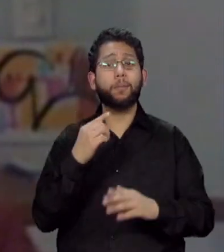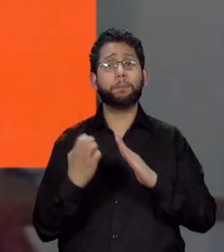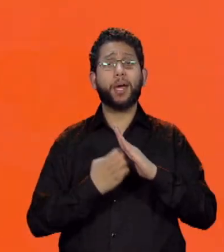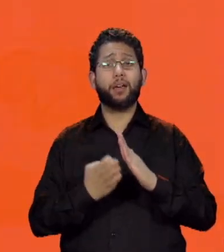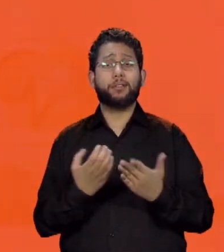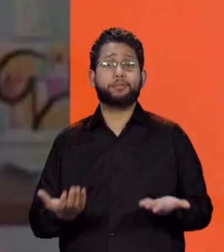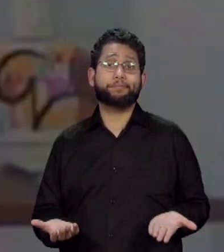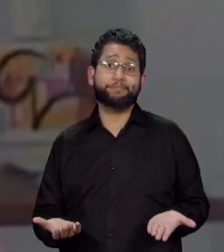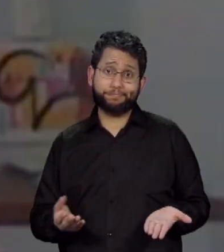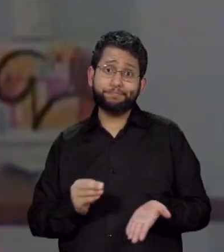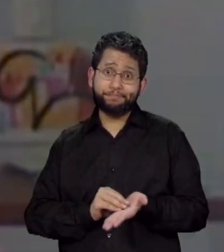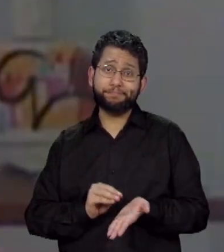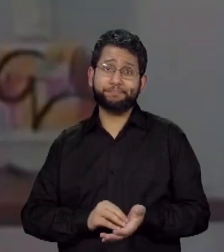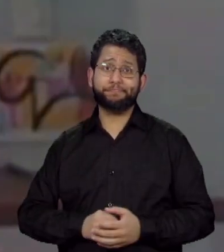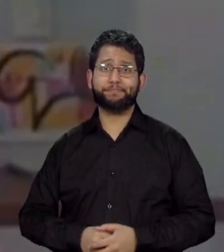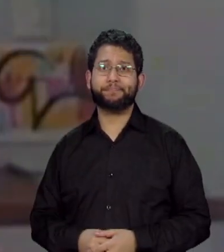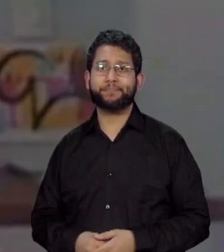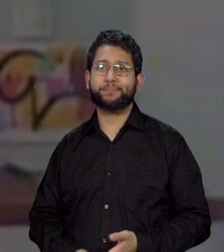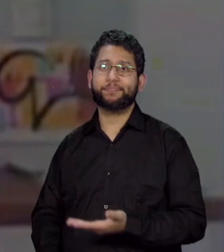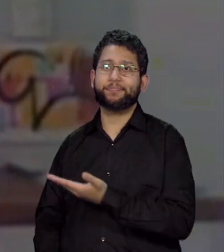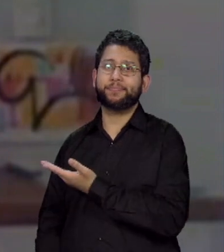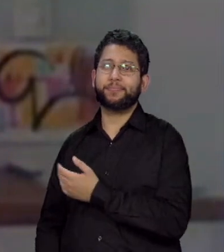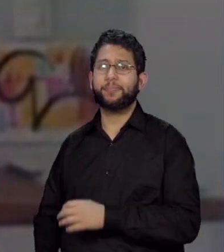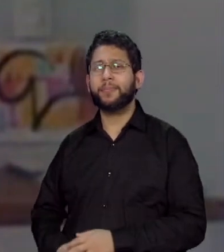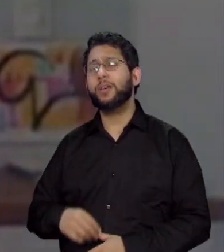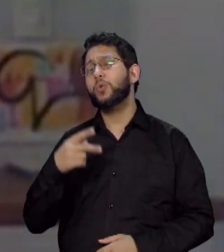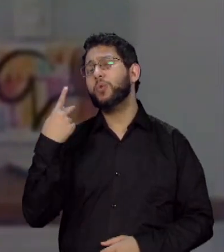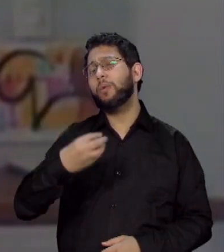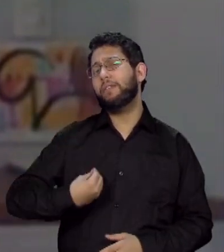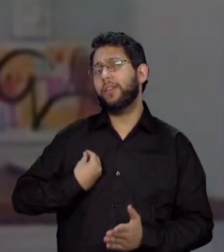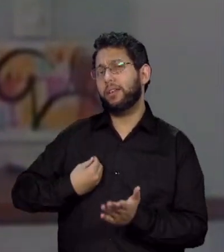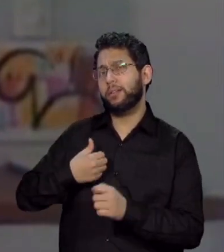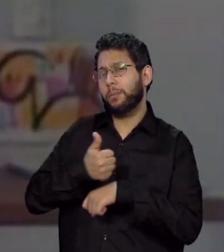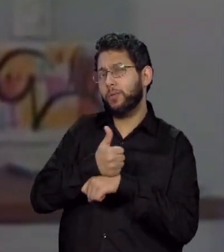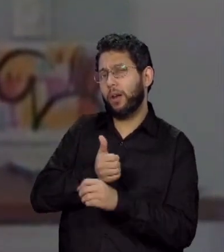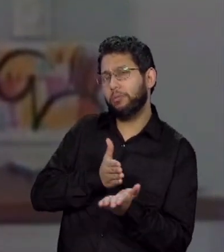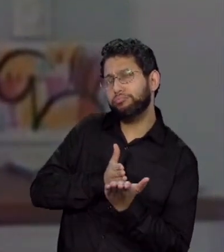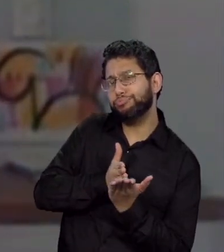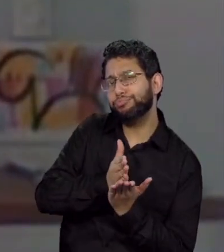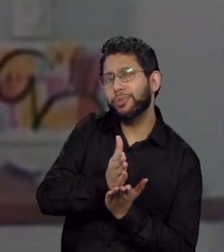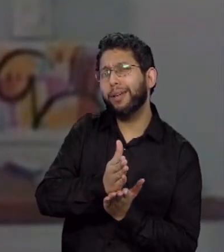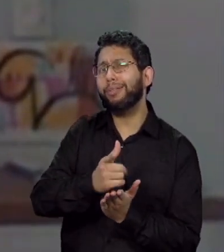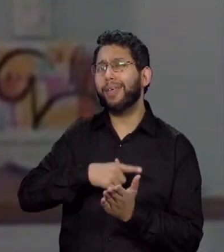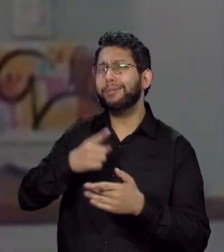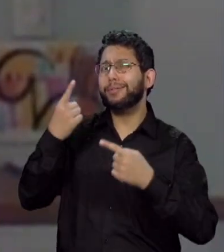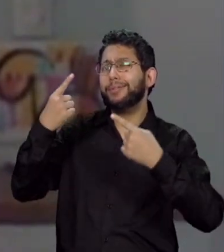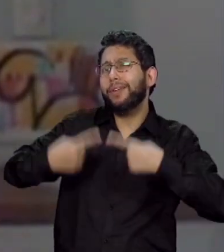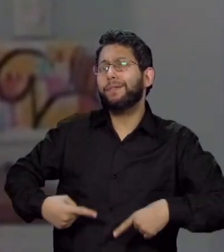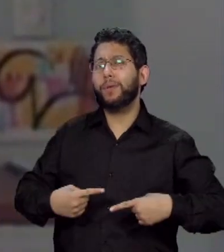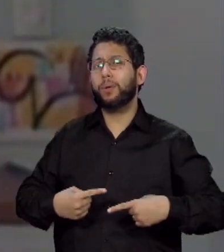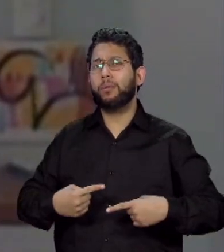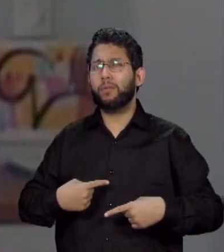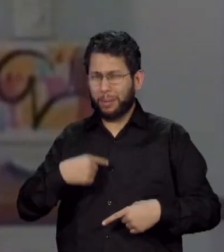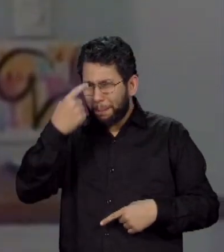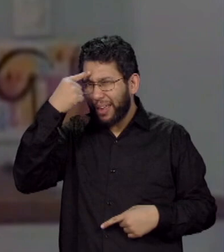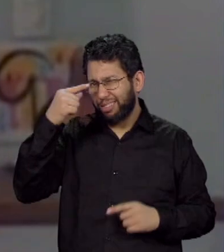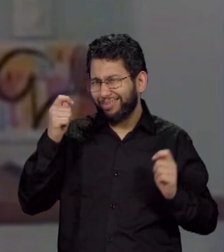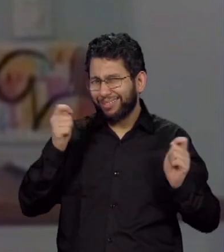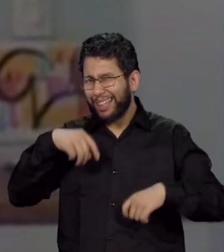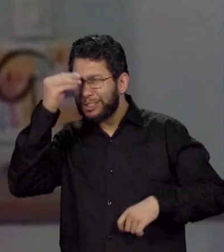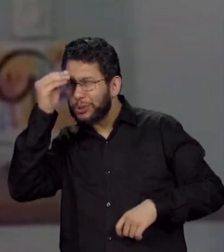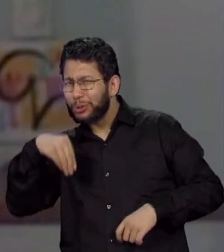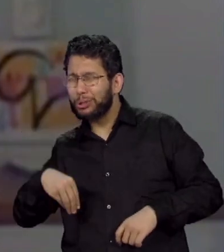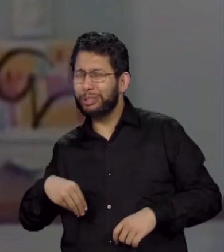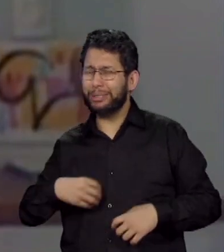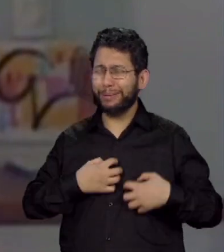né? Pergunta feita por @Conculture. Gostaria de saber qual foi o maior desafio da sua carreira e se em algum momento pensou